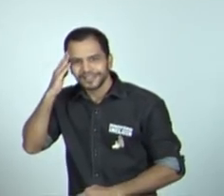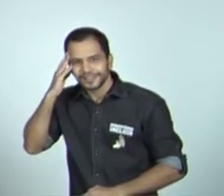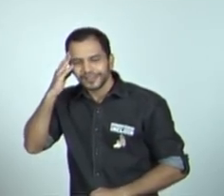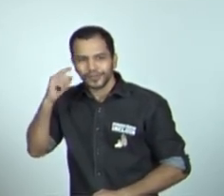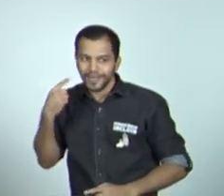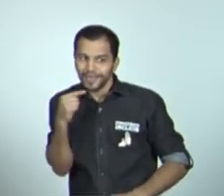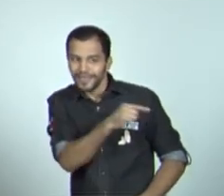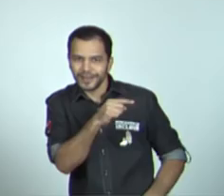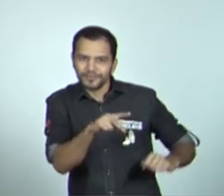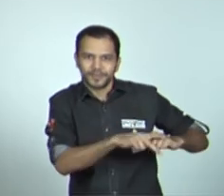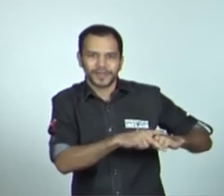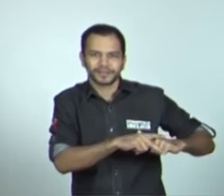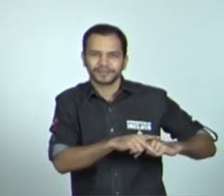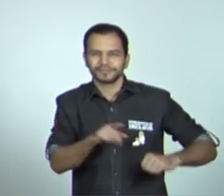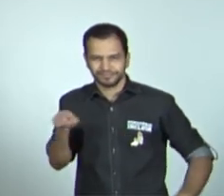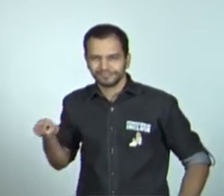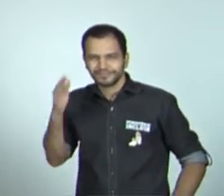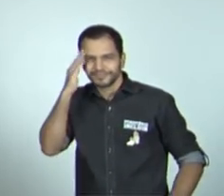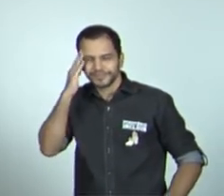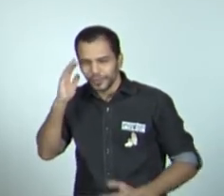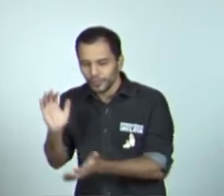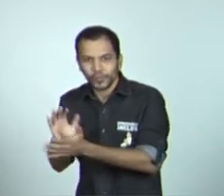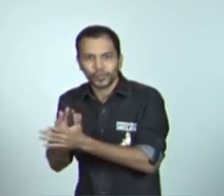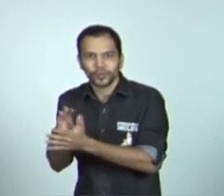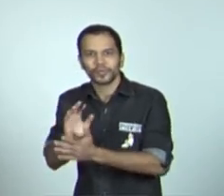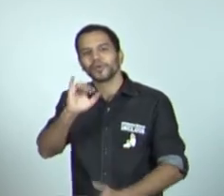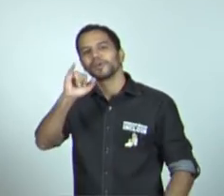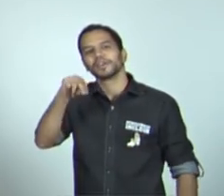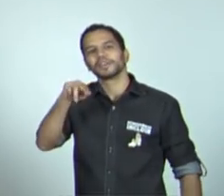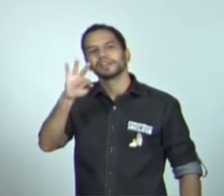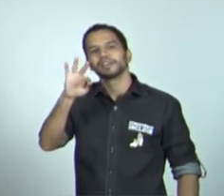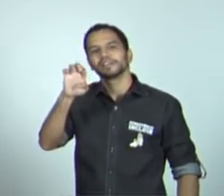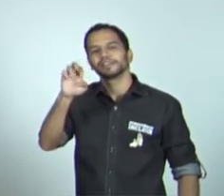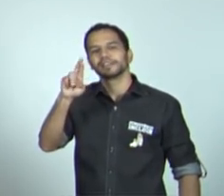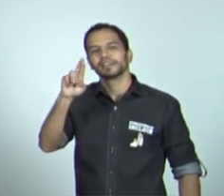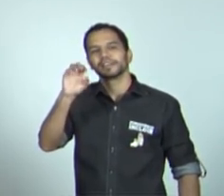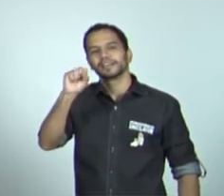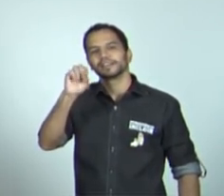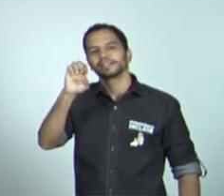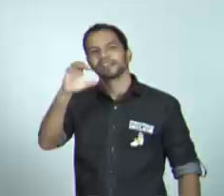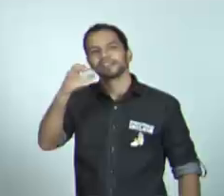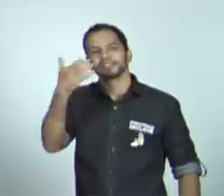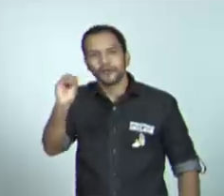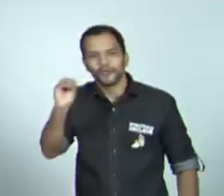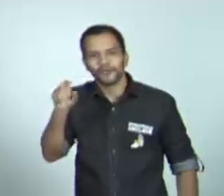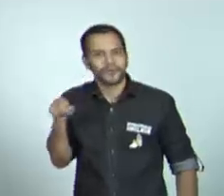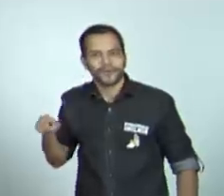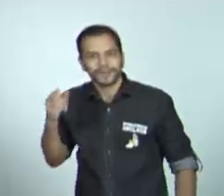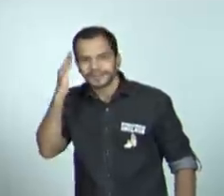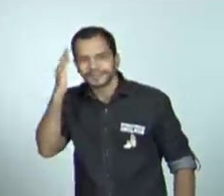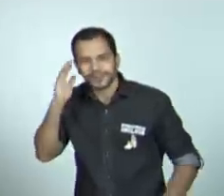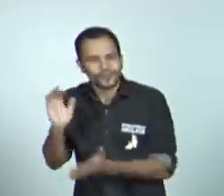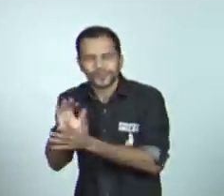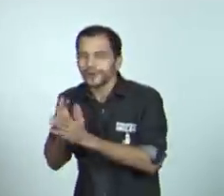intercessão e a intercessão do justo pode abrir qualquer porta eu não tô dizendo que as respostas de deus